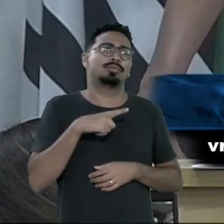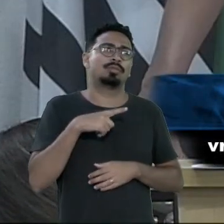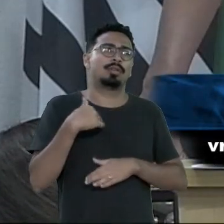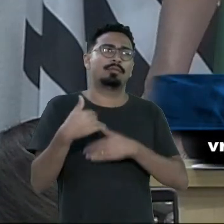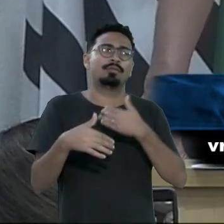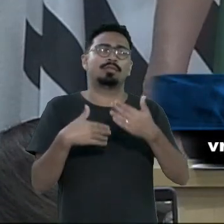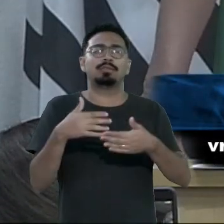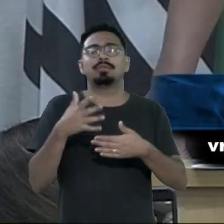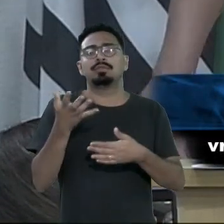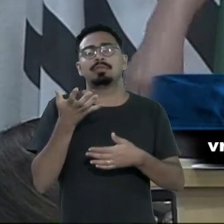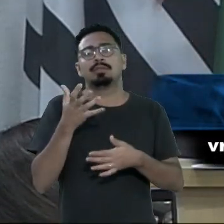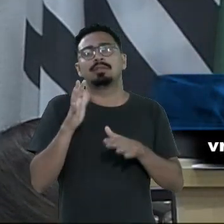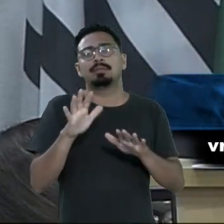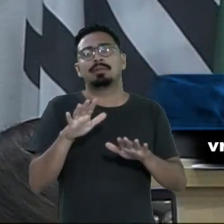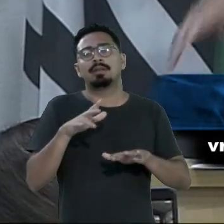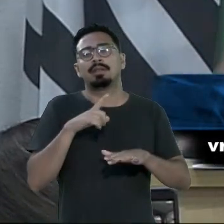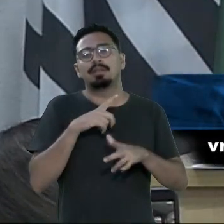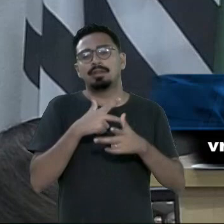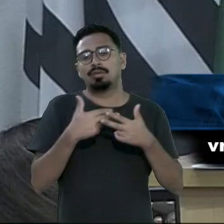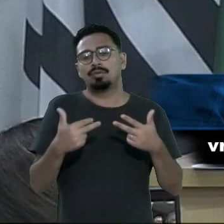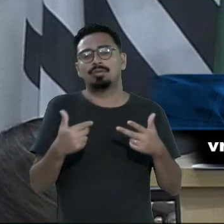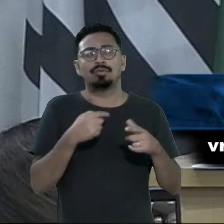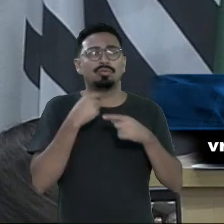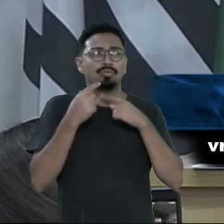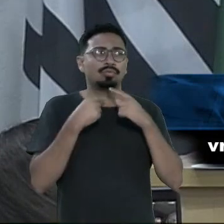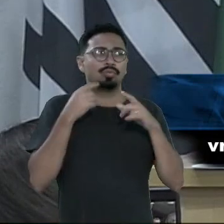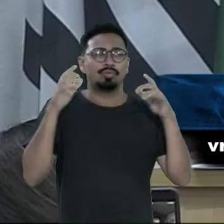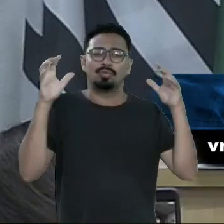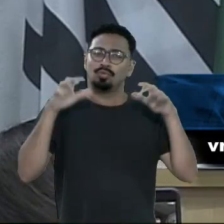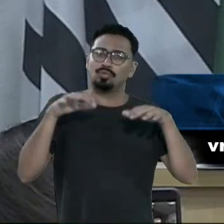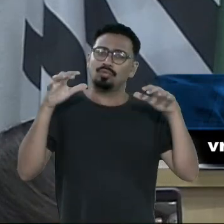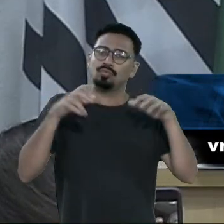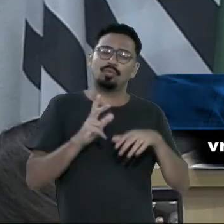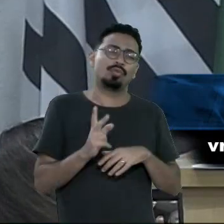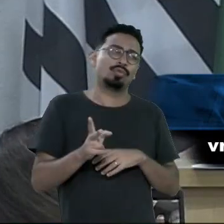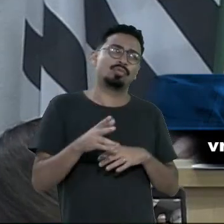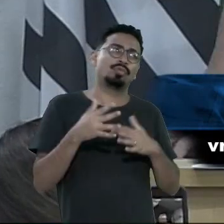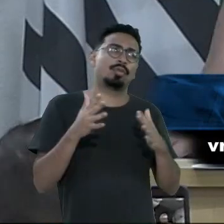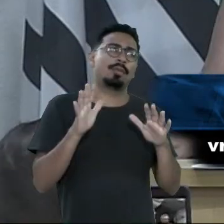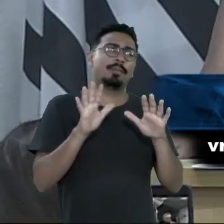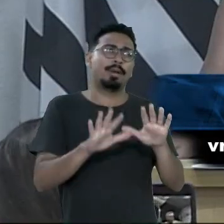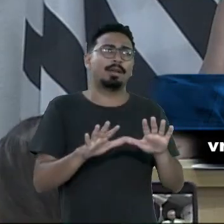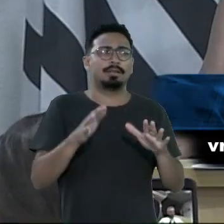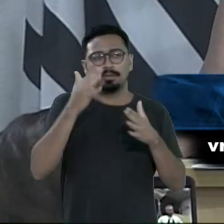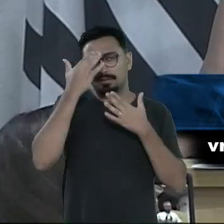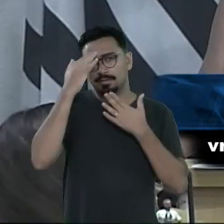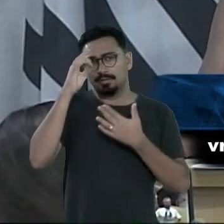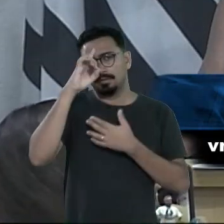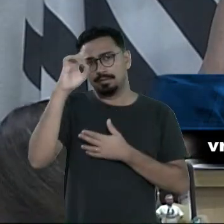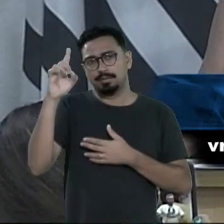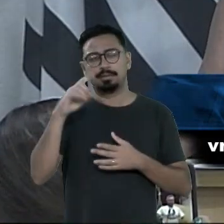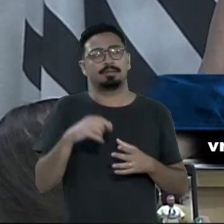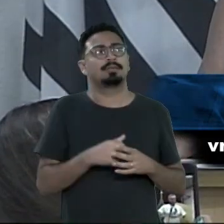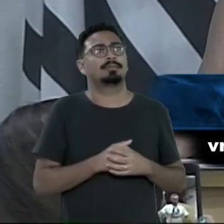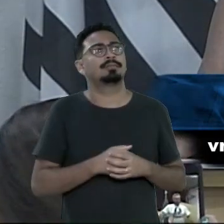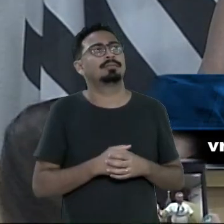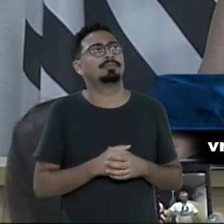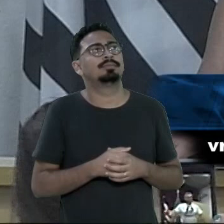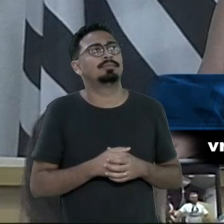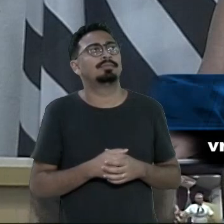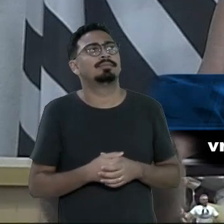mas tem coisas que fogem do controle. São Pedro está no comando aí. Mas, graças a Deus,